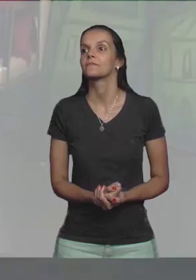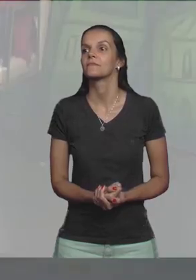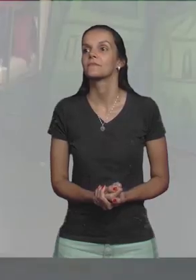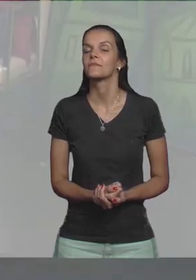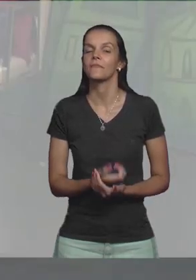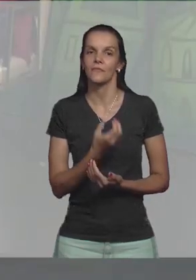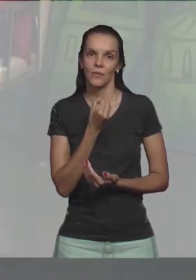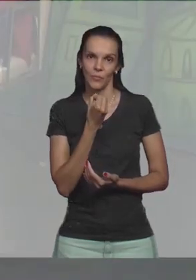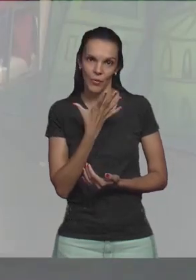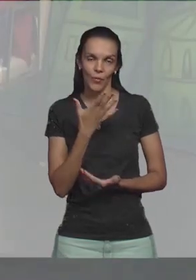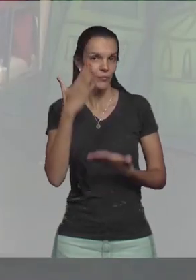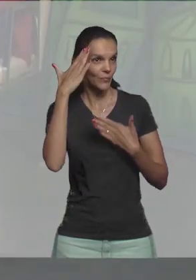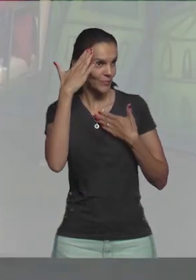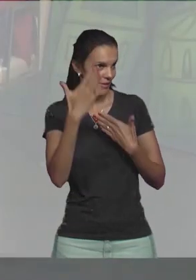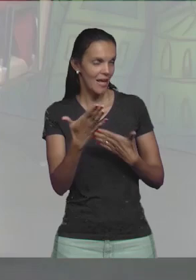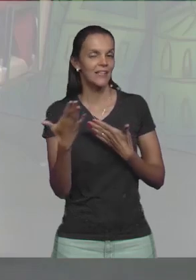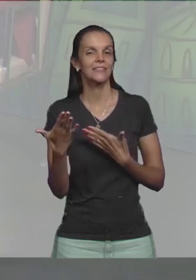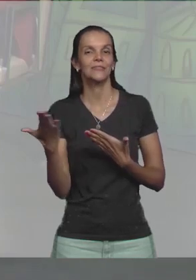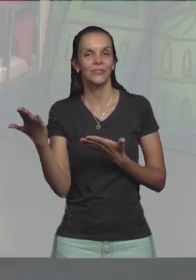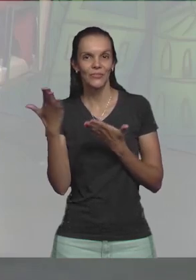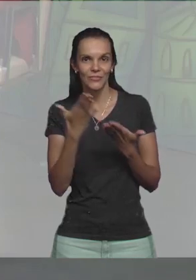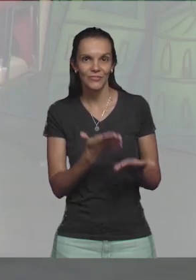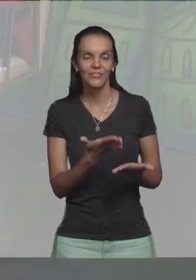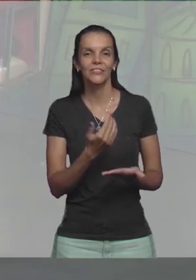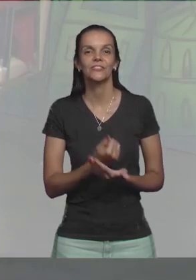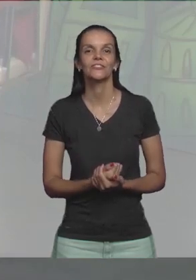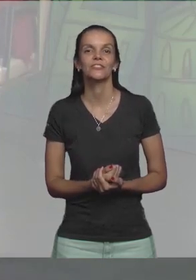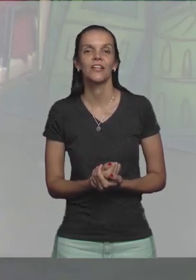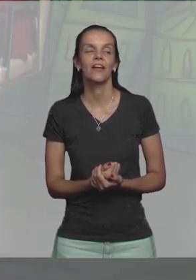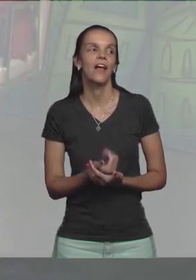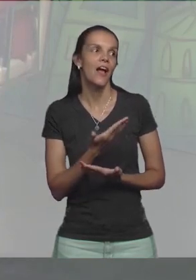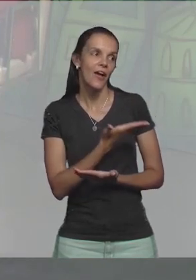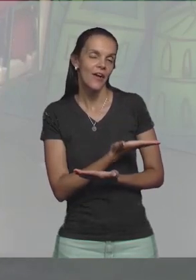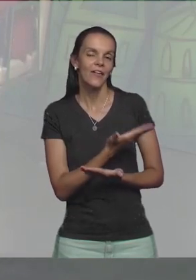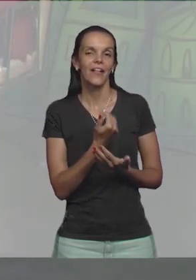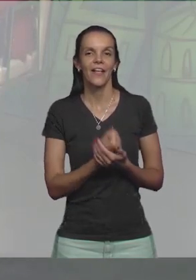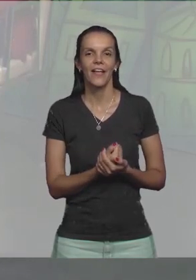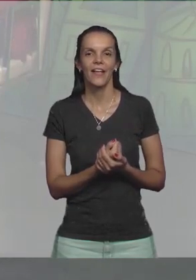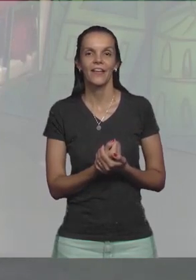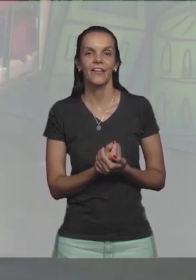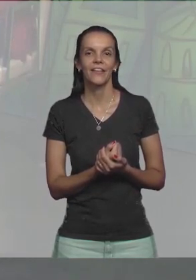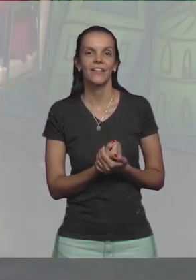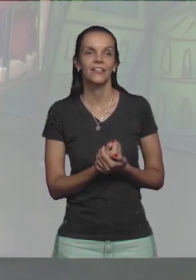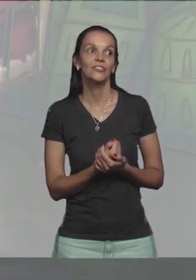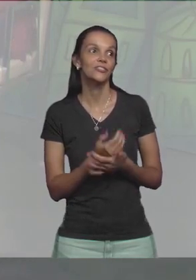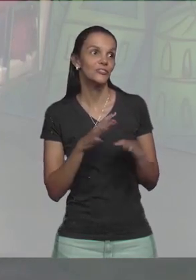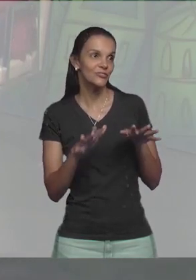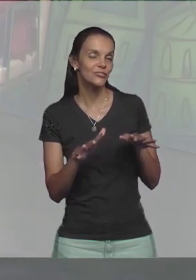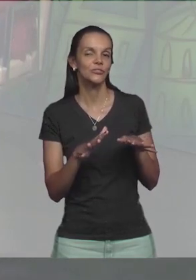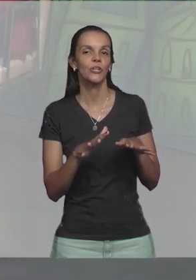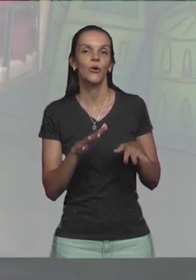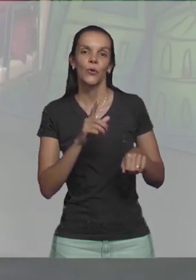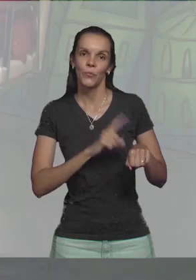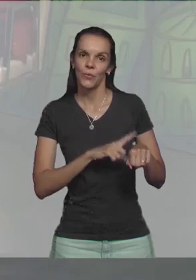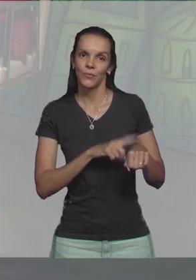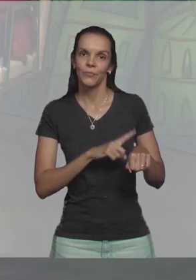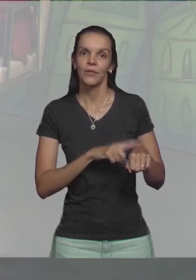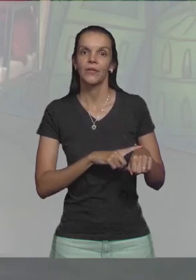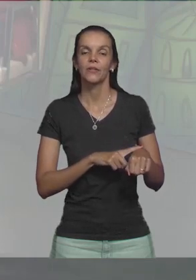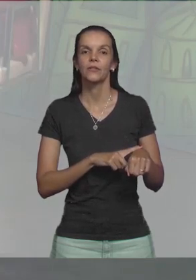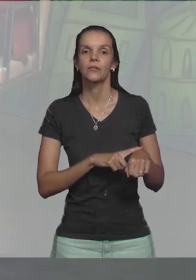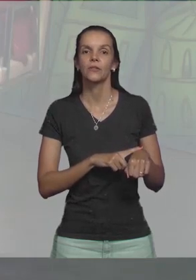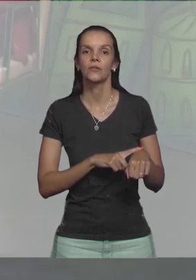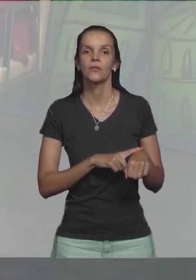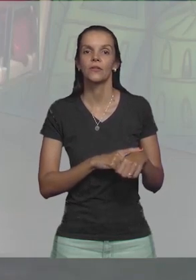Bom, obrigado pelo convite, Laerte, a Lúcia, que divide o momento aqui hoje comigo. E eu acho que a gente